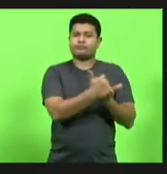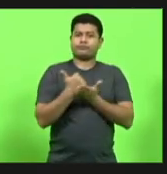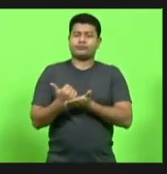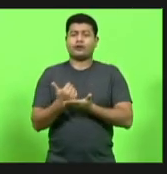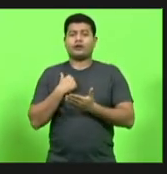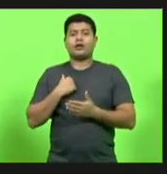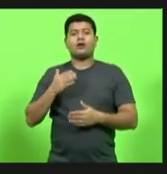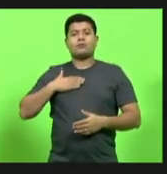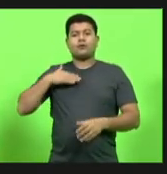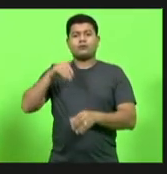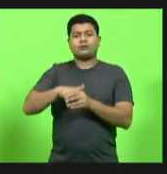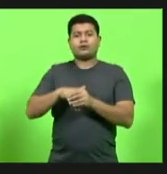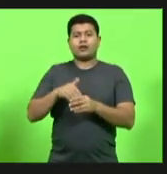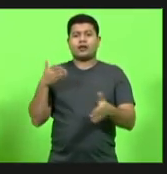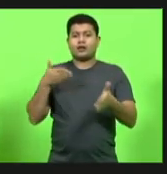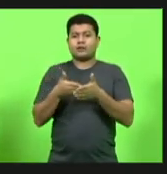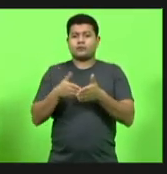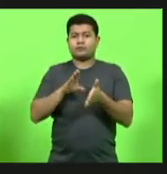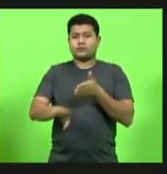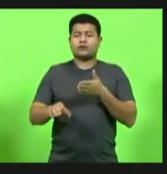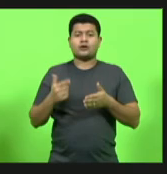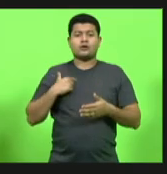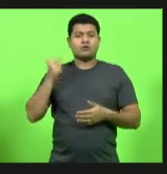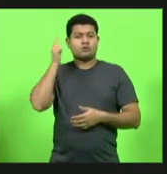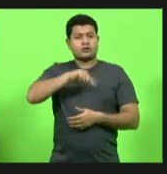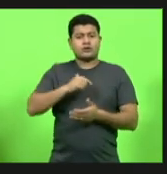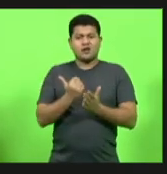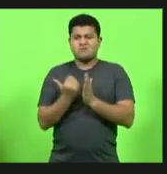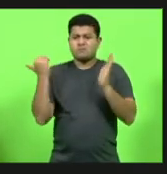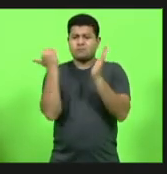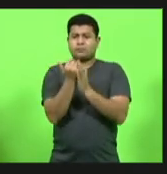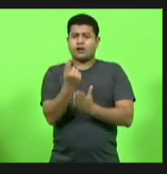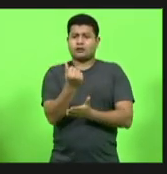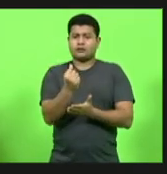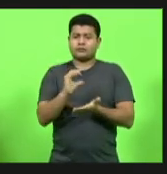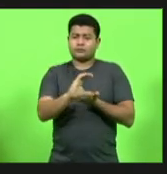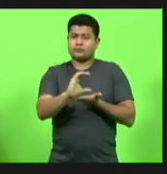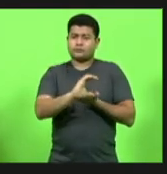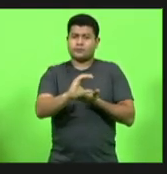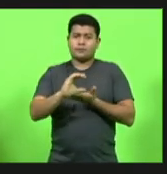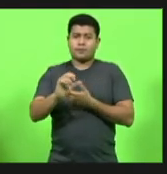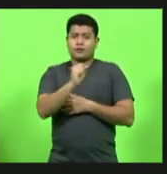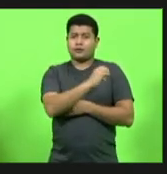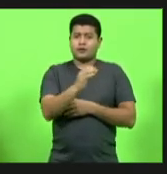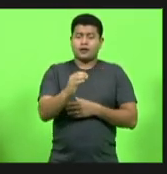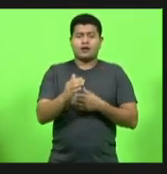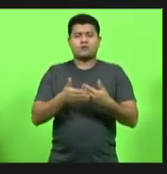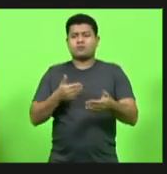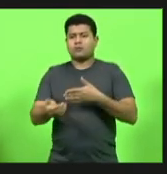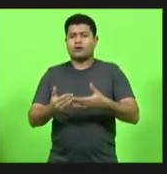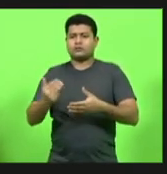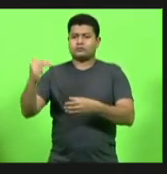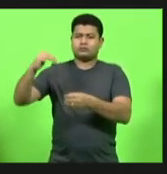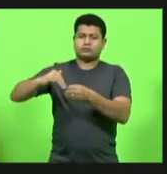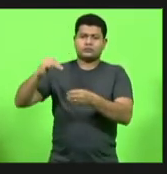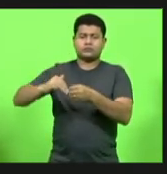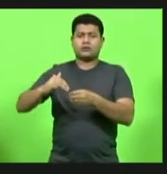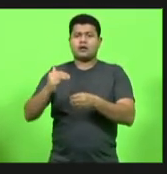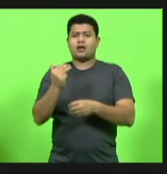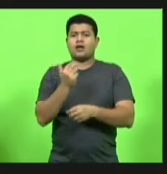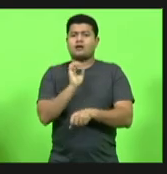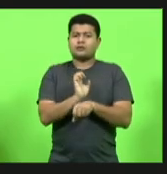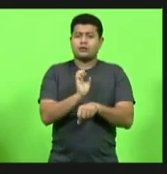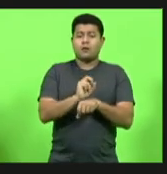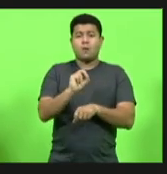veto e que possamos investir muito mais nas rodovias em Santa Catarina, seja verba municipal, estadual ou